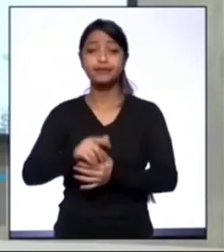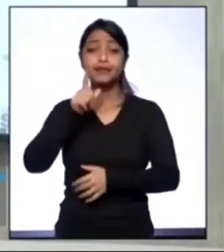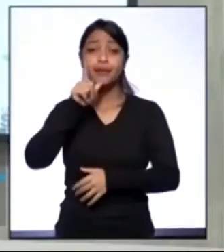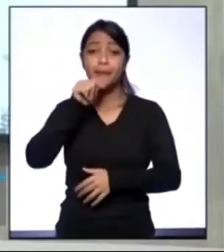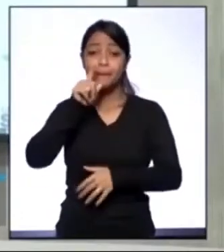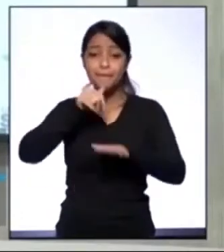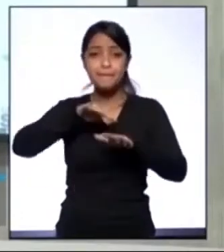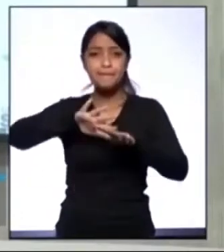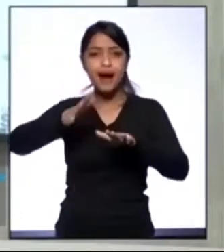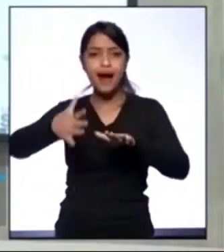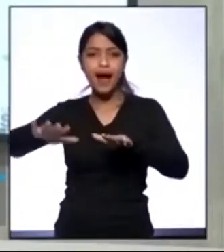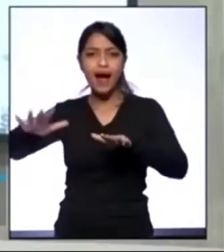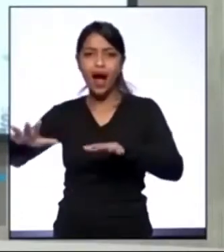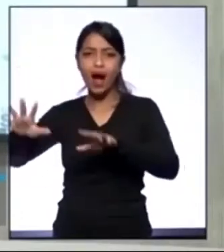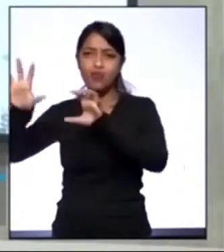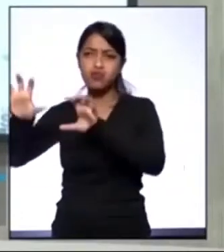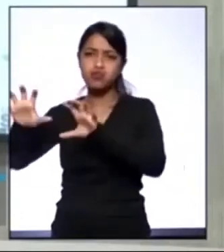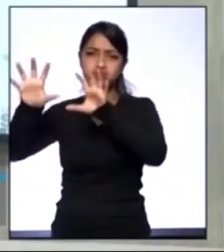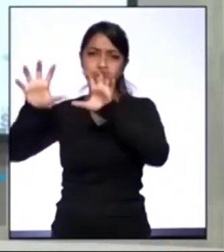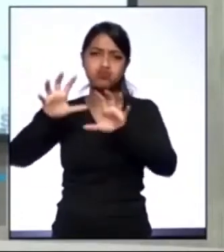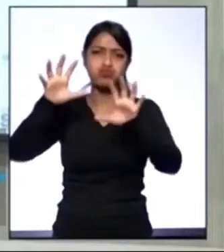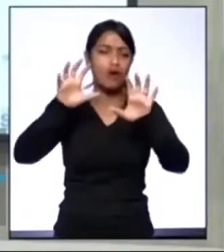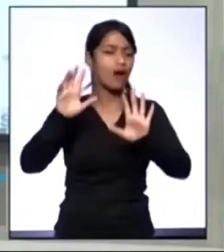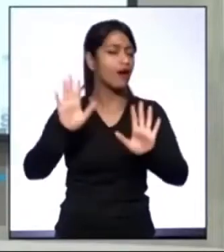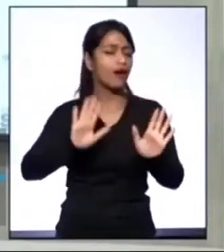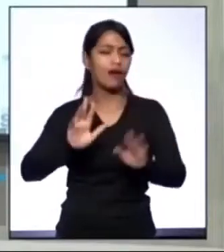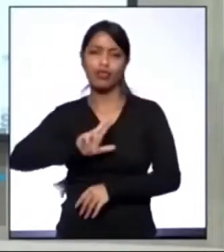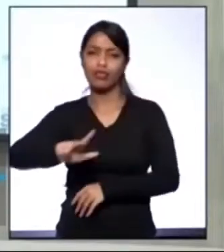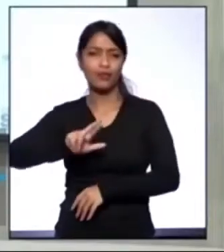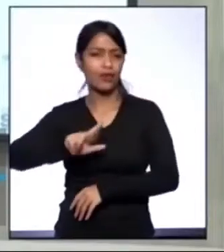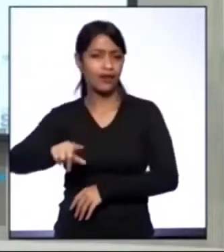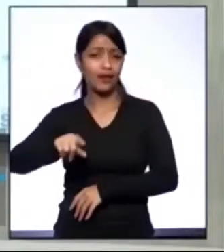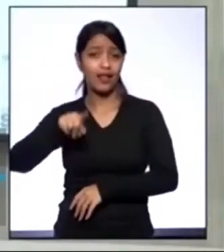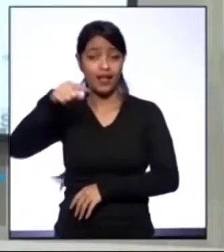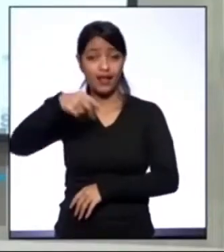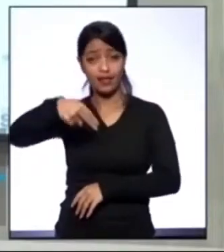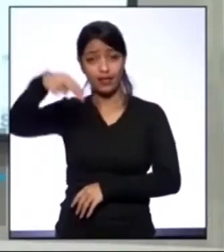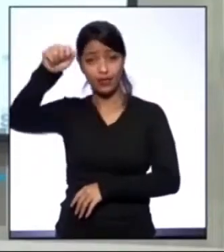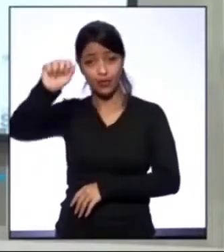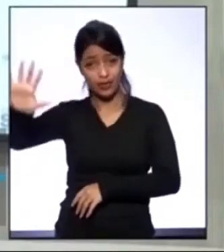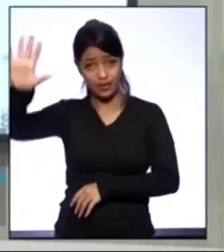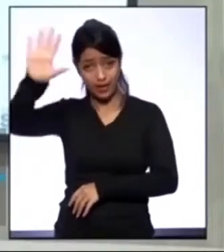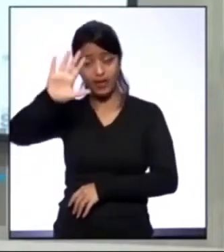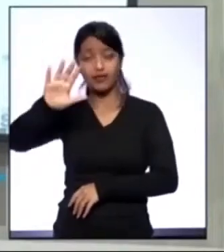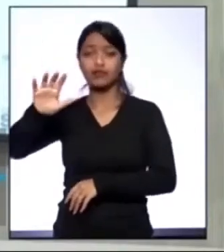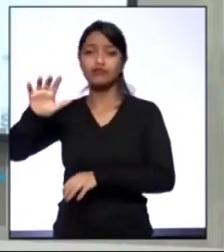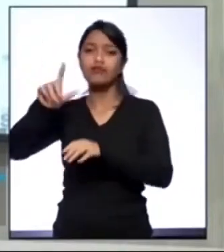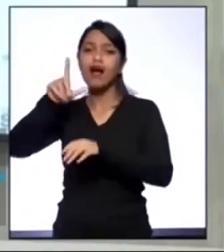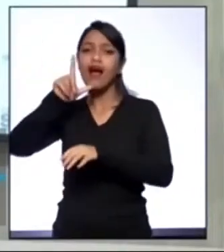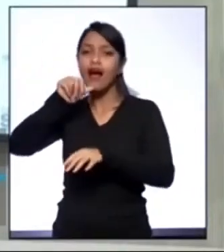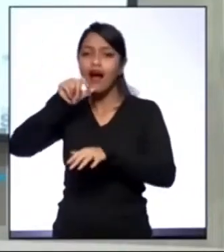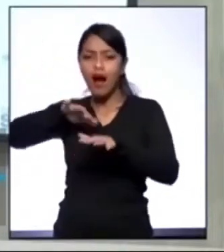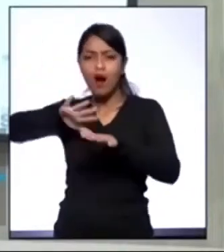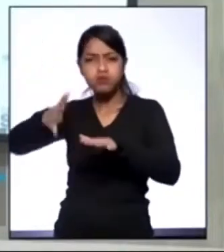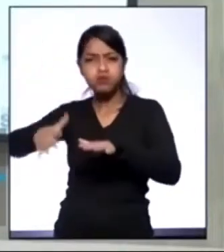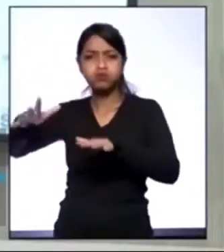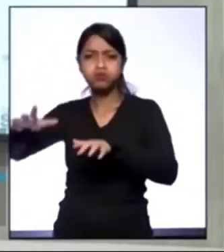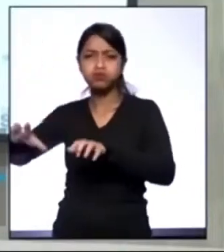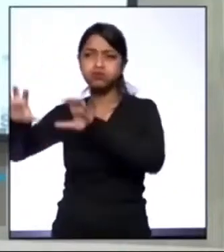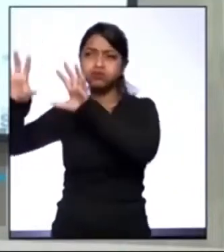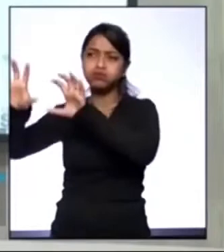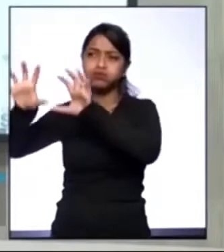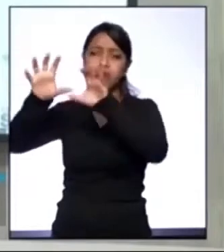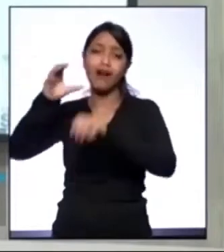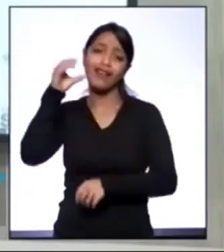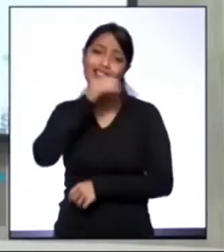no Nordeste nós temos a corrente marítima do Brasil, a corrente brasileira, é uma corrente marítima quente e úmida, mas lá no sul ela não